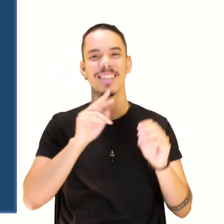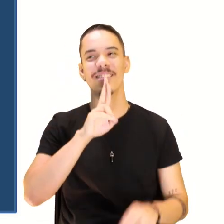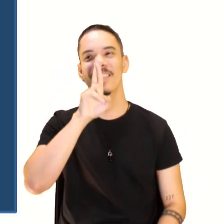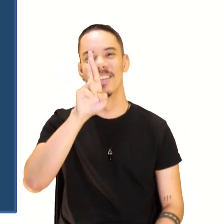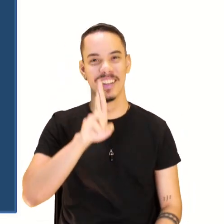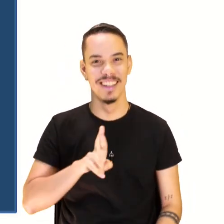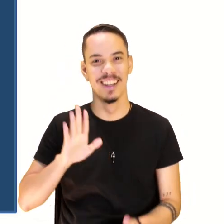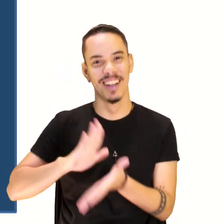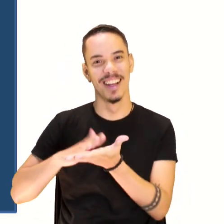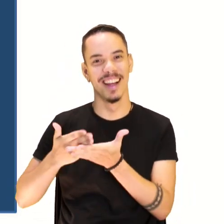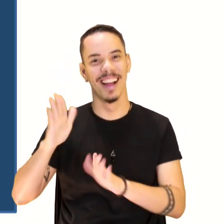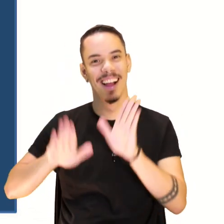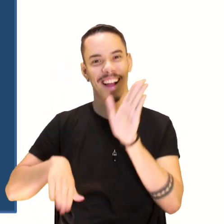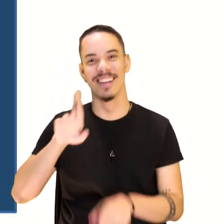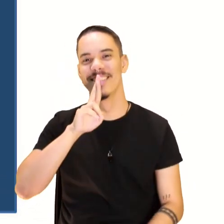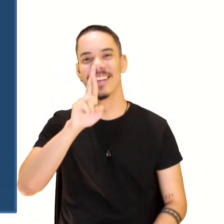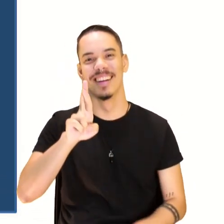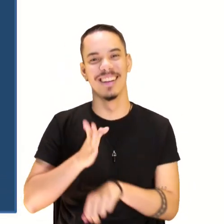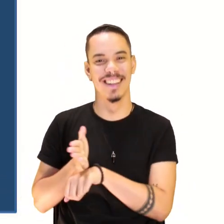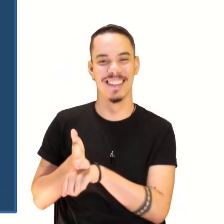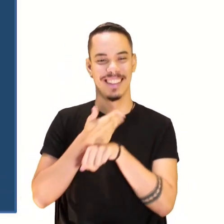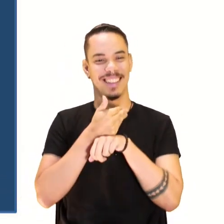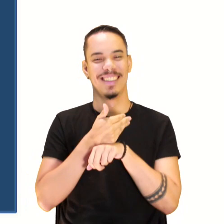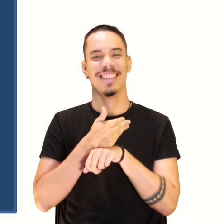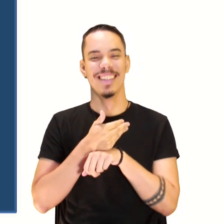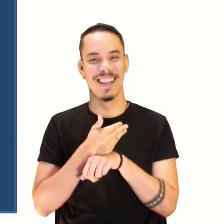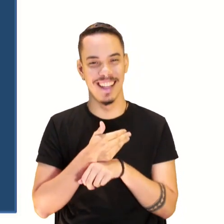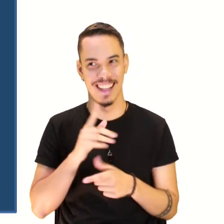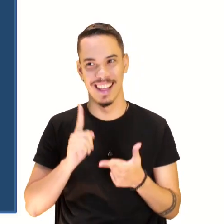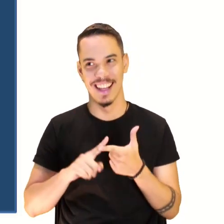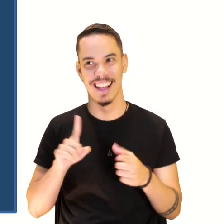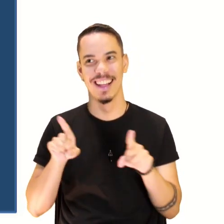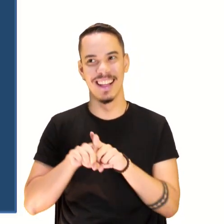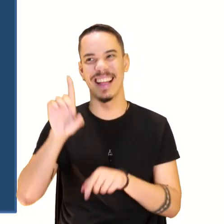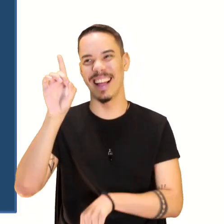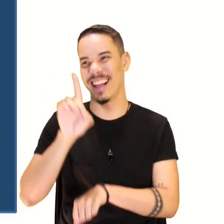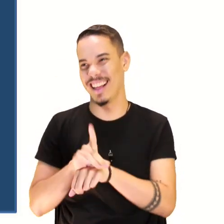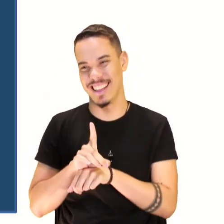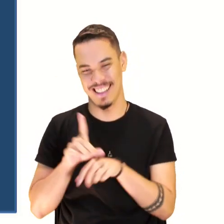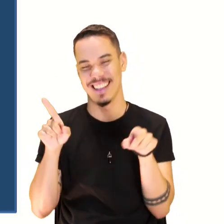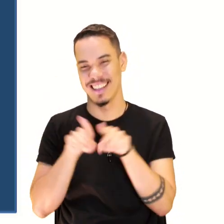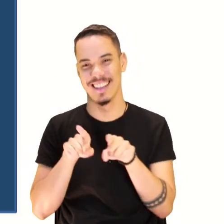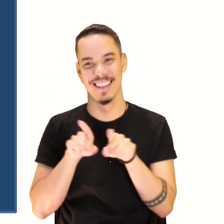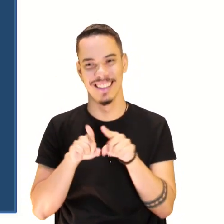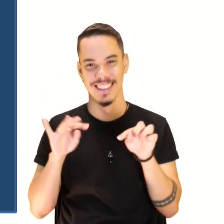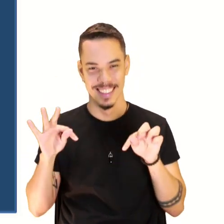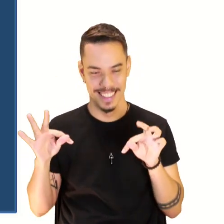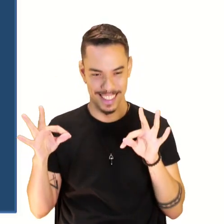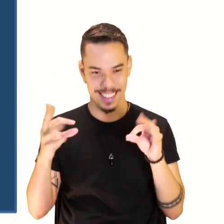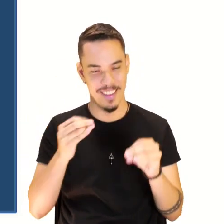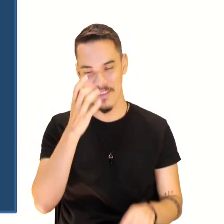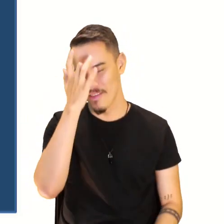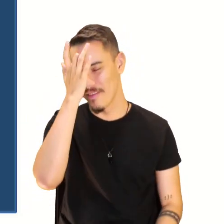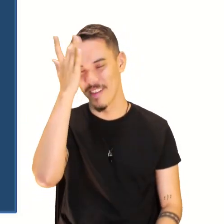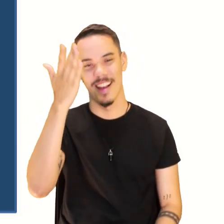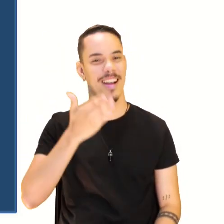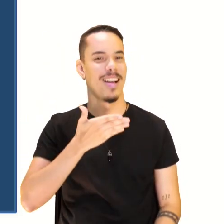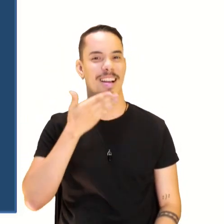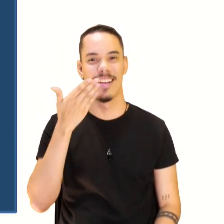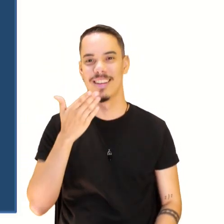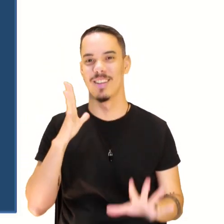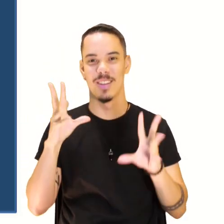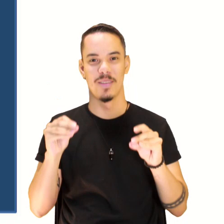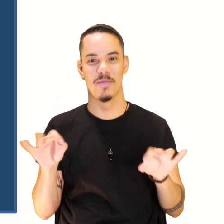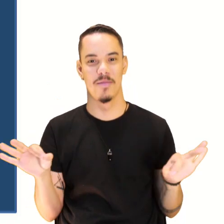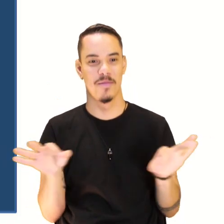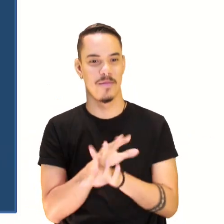o intérprete Jesus Responde antes da gente e o diretor também não tá muito fácil tá todo mundo